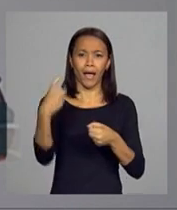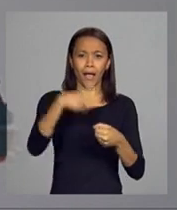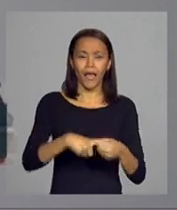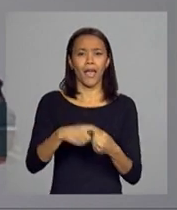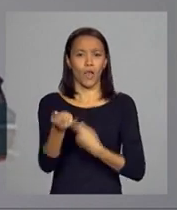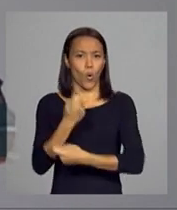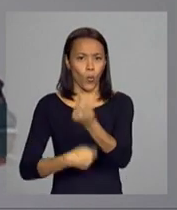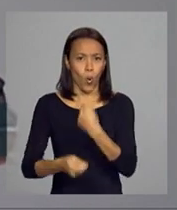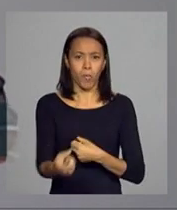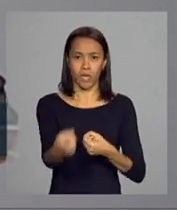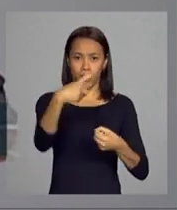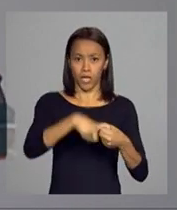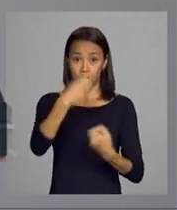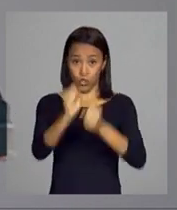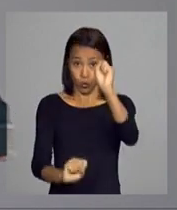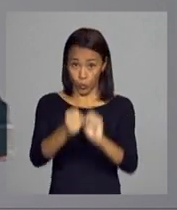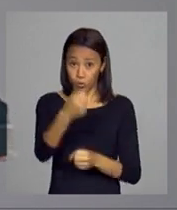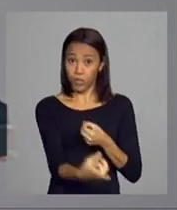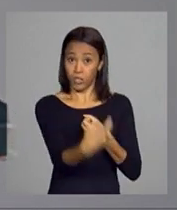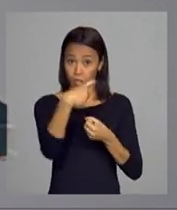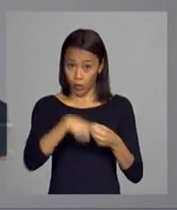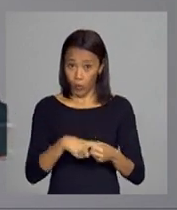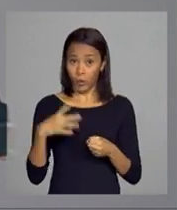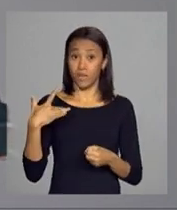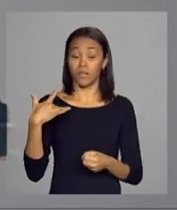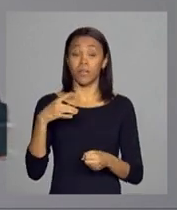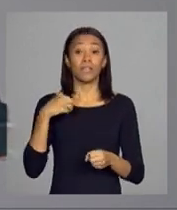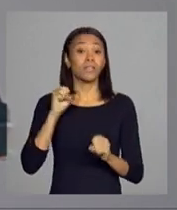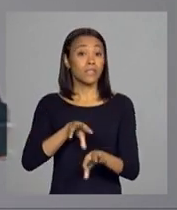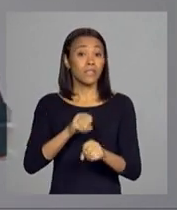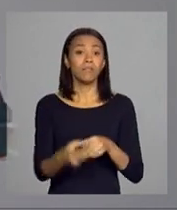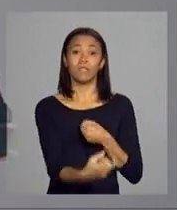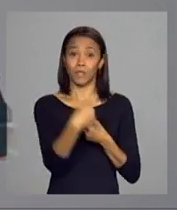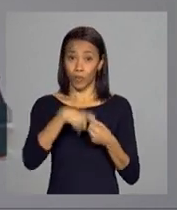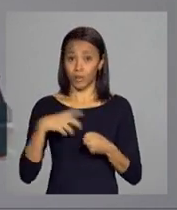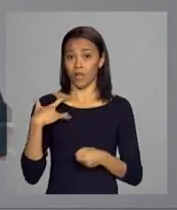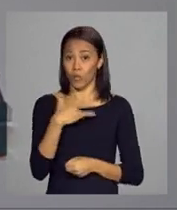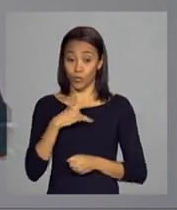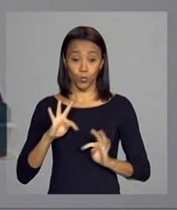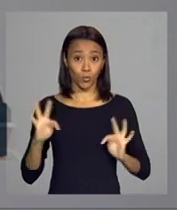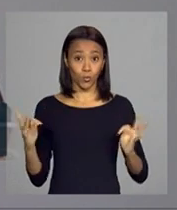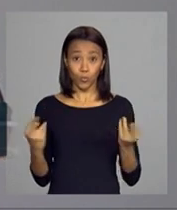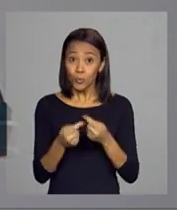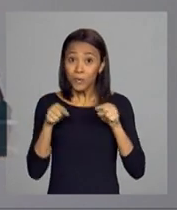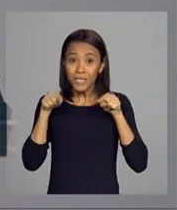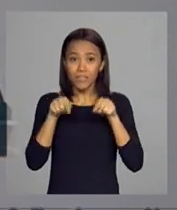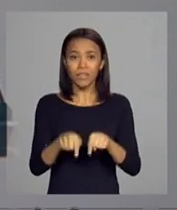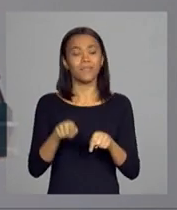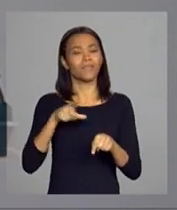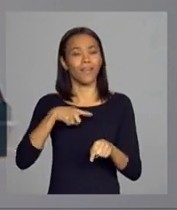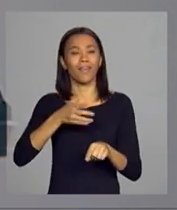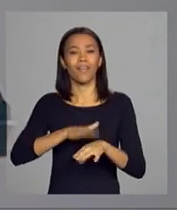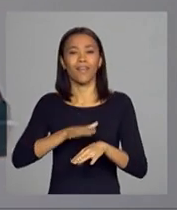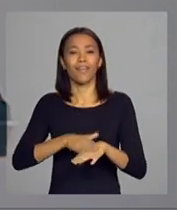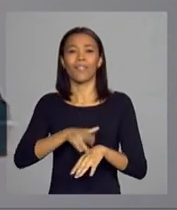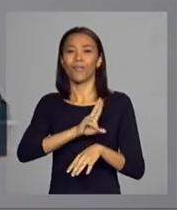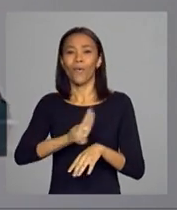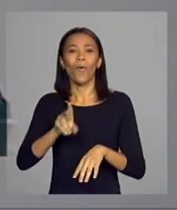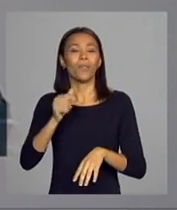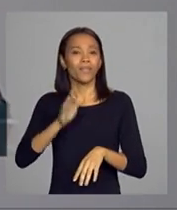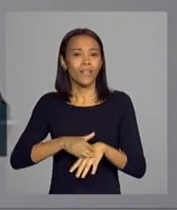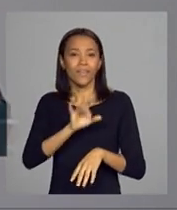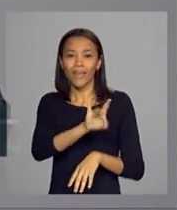industrial, encontra a educação, encontra a saúde. Hoje aqui, tudo isso tem um rosto, tem nome e tem